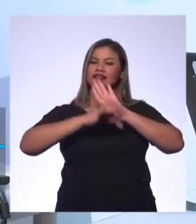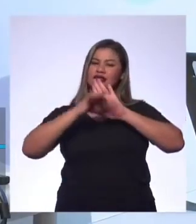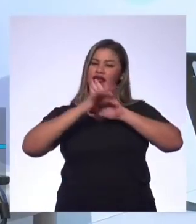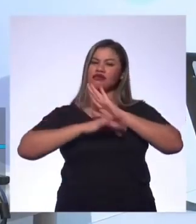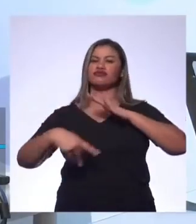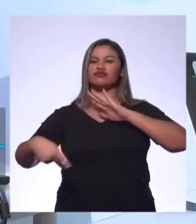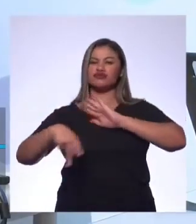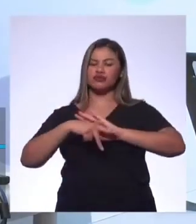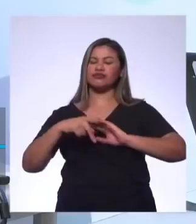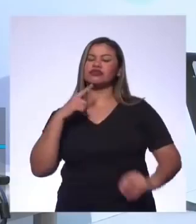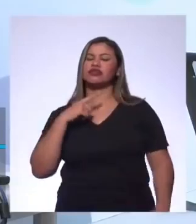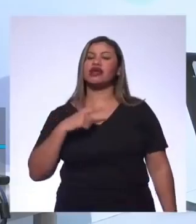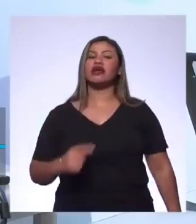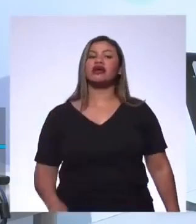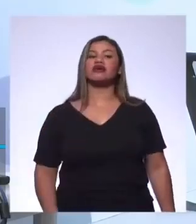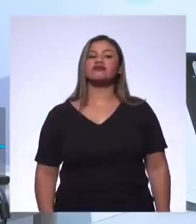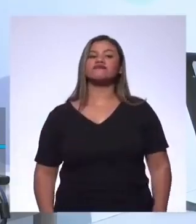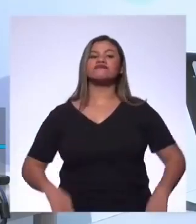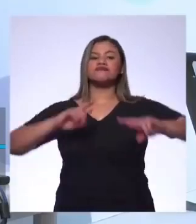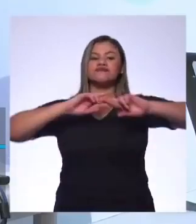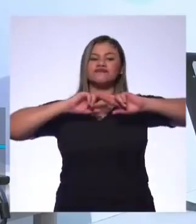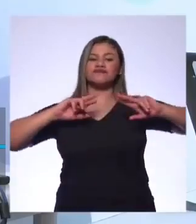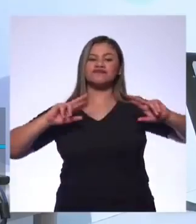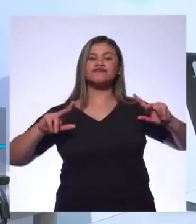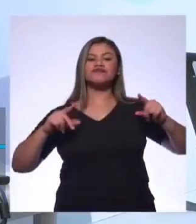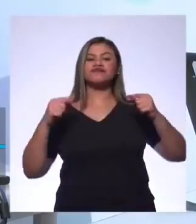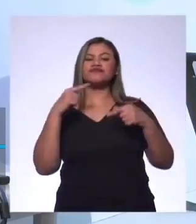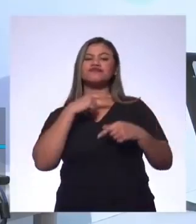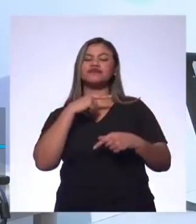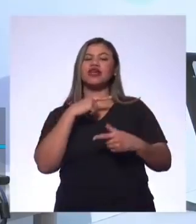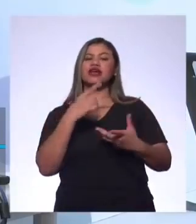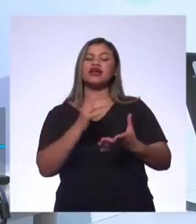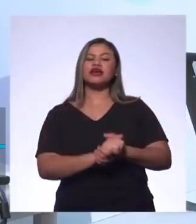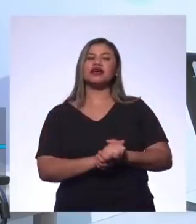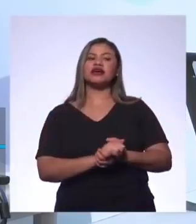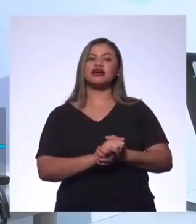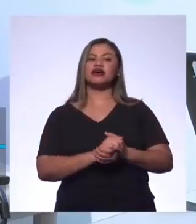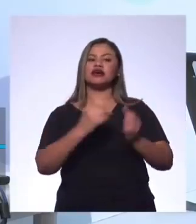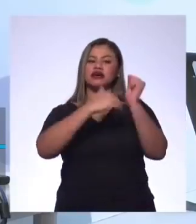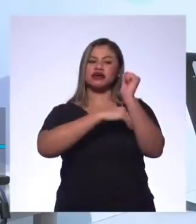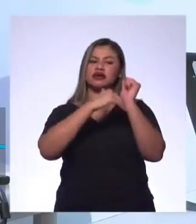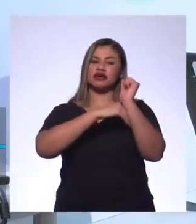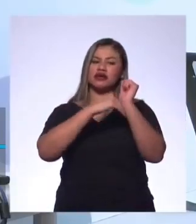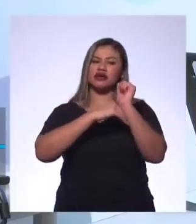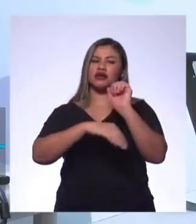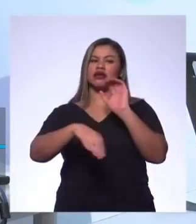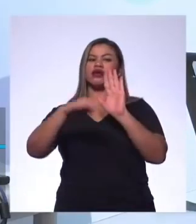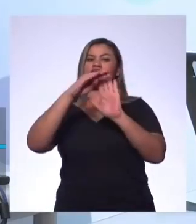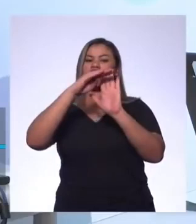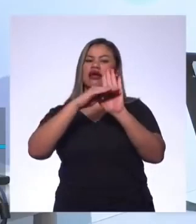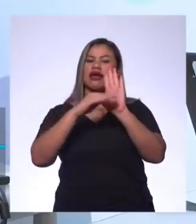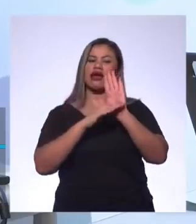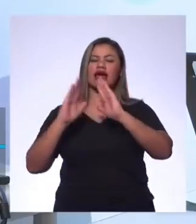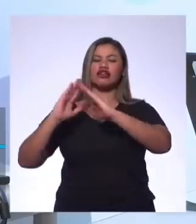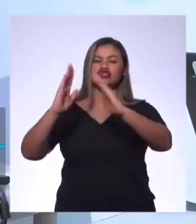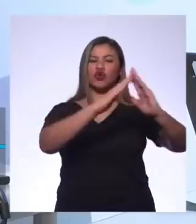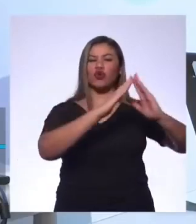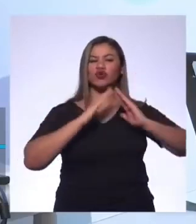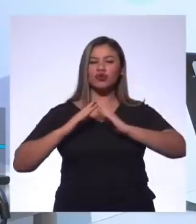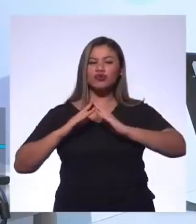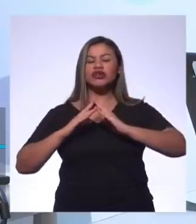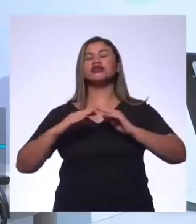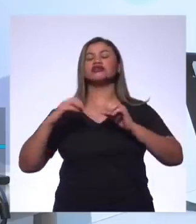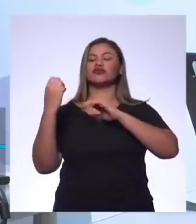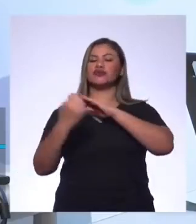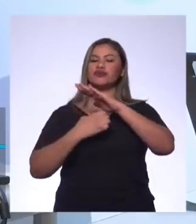é? E aí tem vários tipos, que são códigos, regras de condomínio, de empresa,